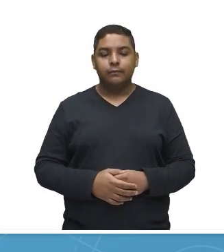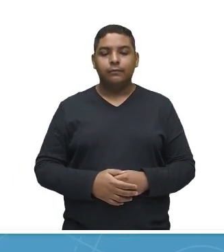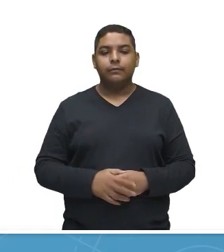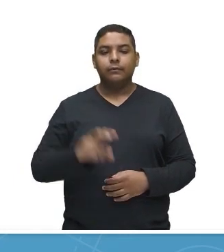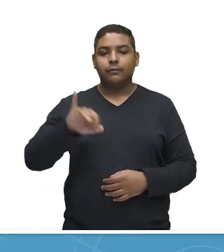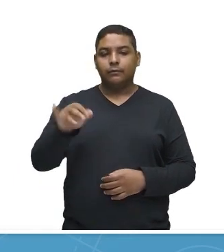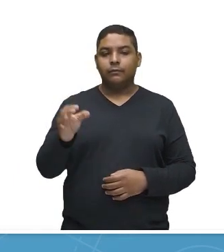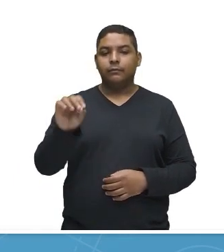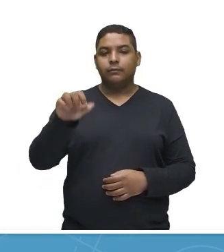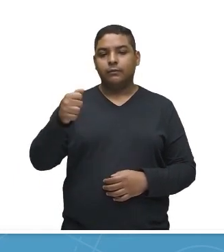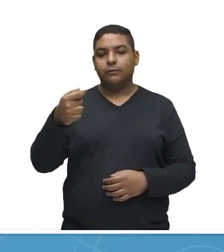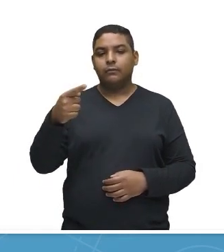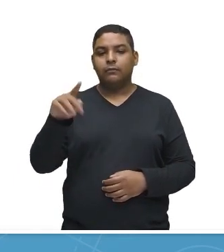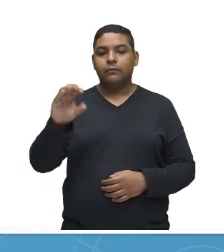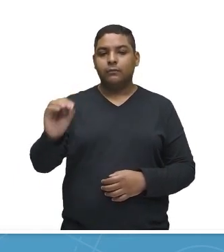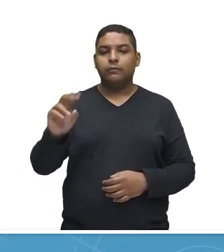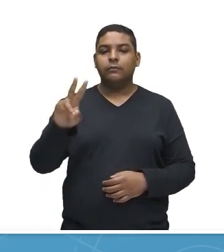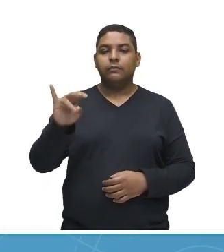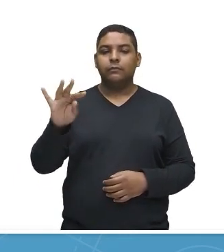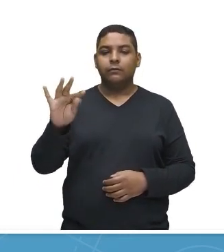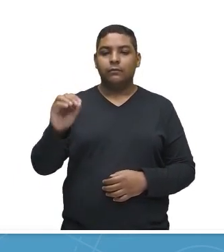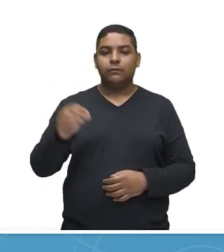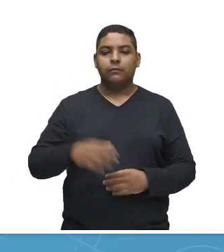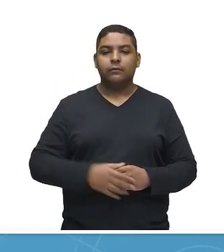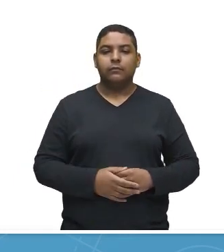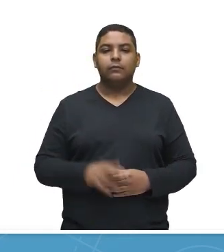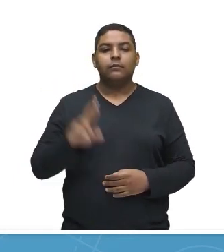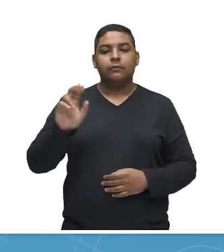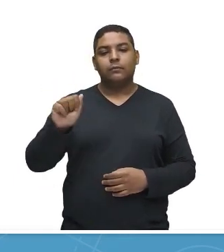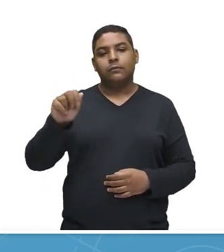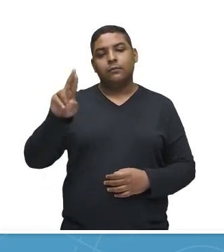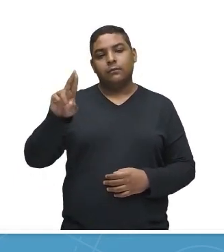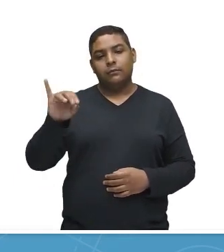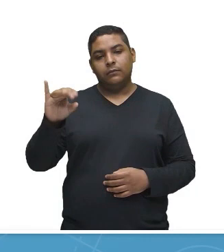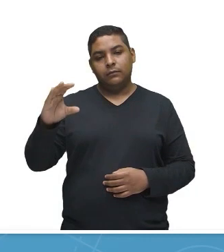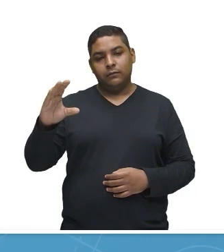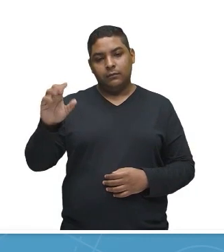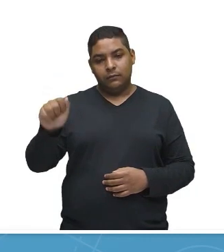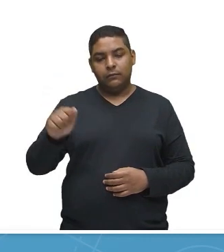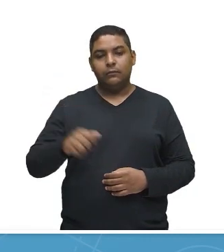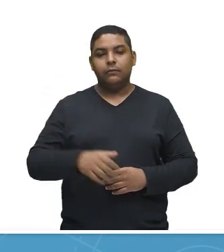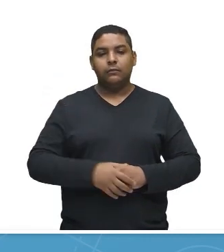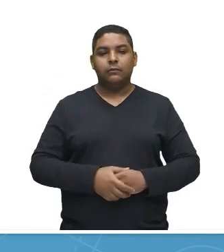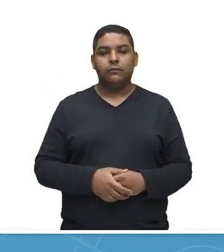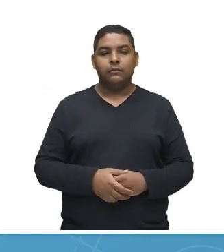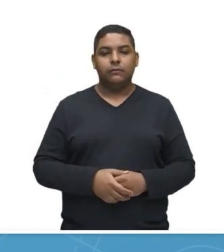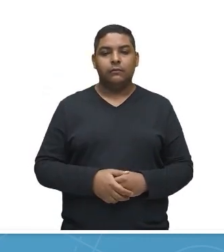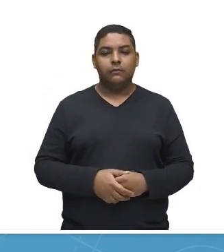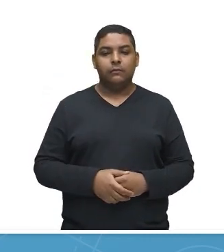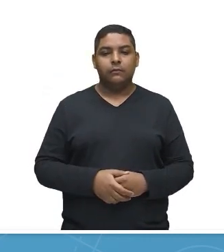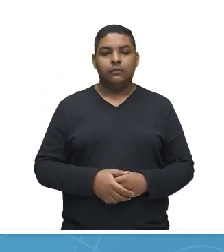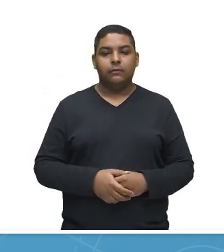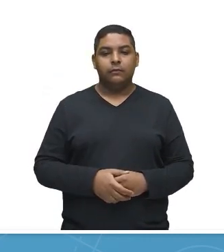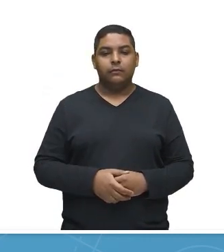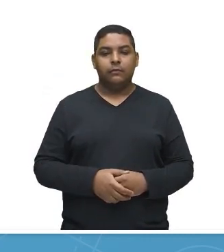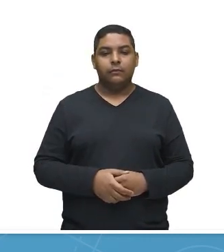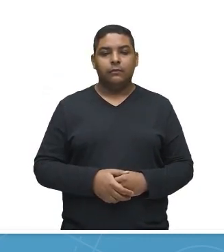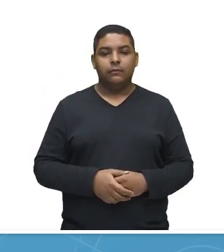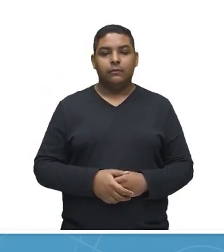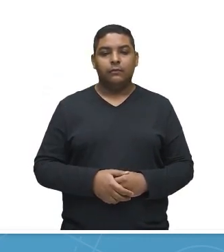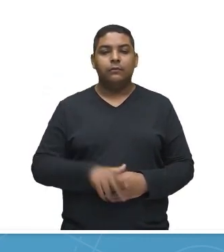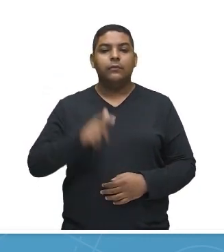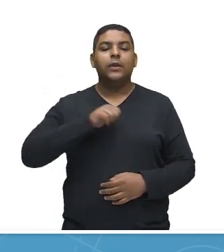Vitor, a Harika, é assim que fala? Bom, aí, ó, como